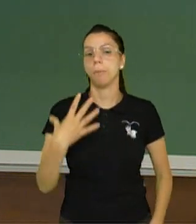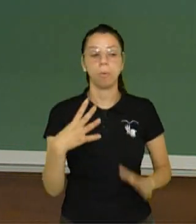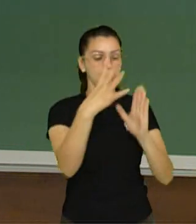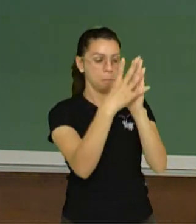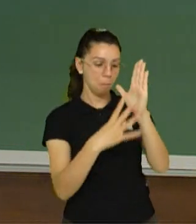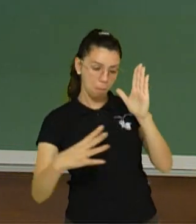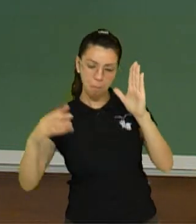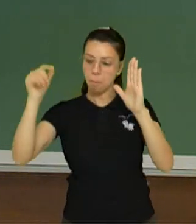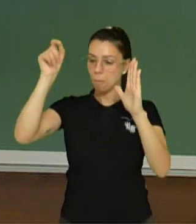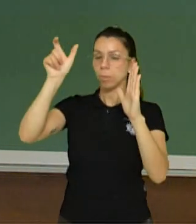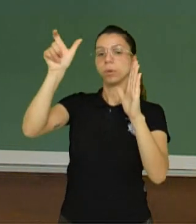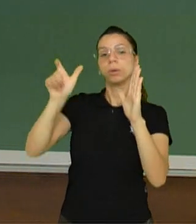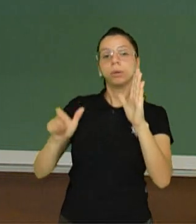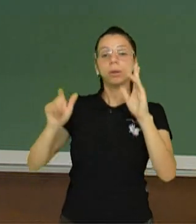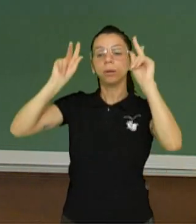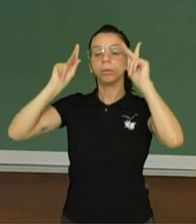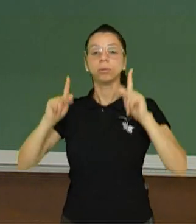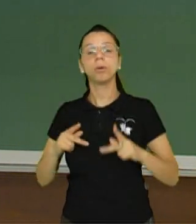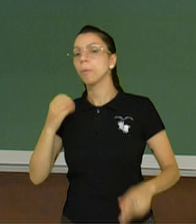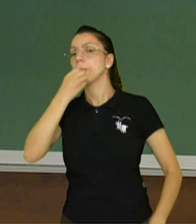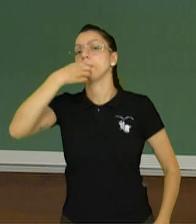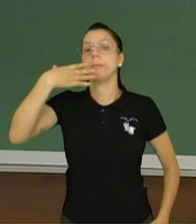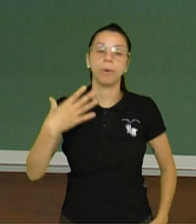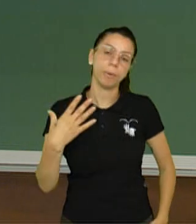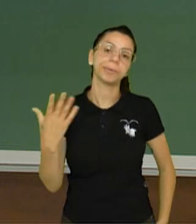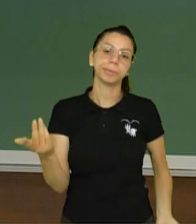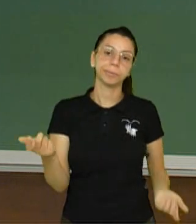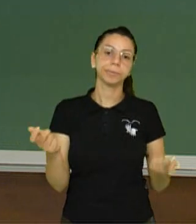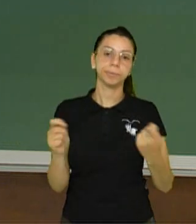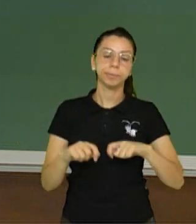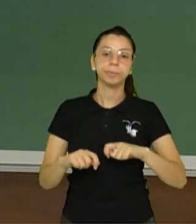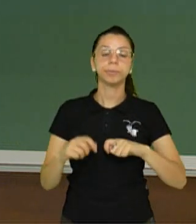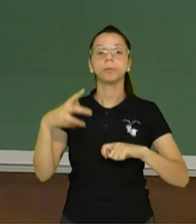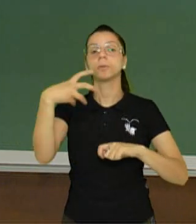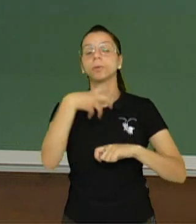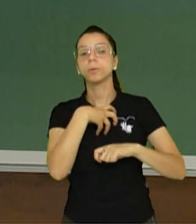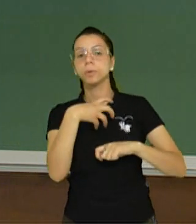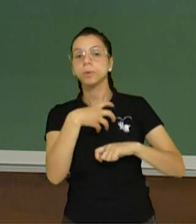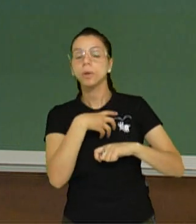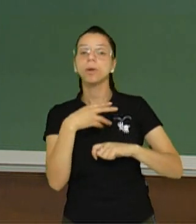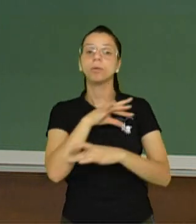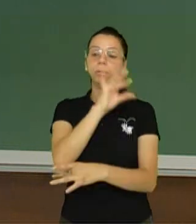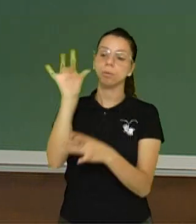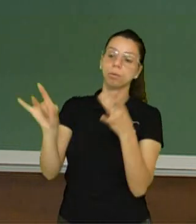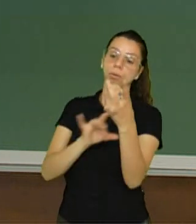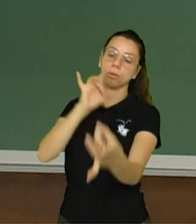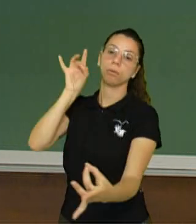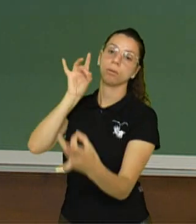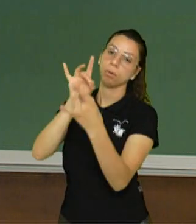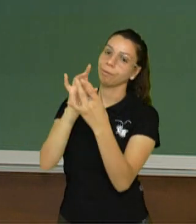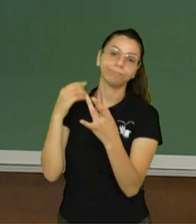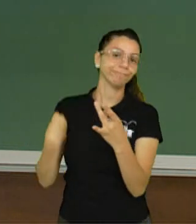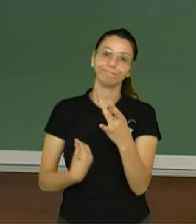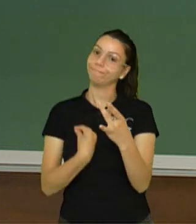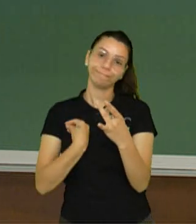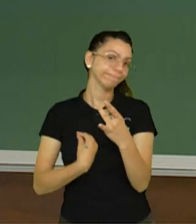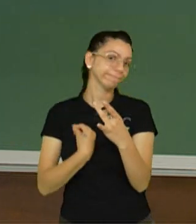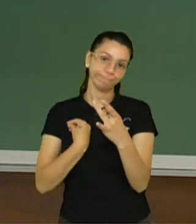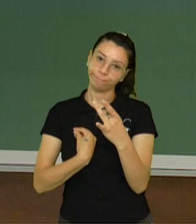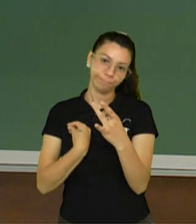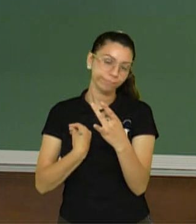ser humano, um modelo de ser humano com seus sentimentos específicos, né? Isso não existe. O que existe